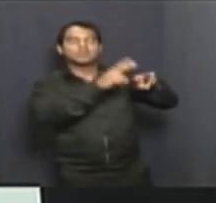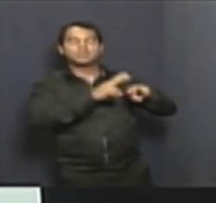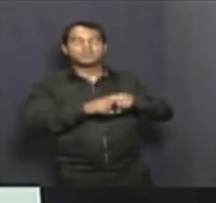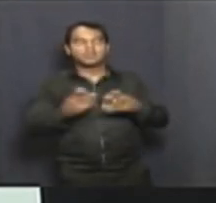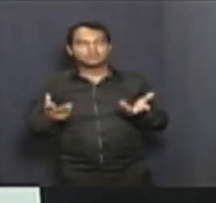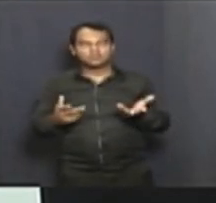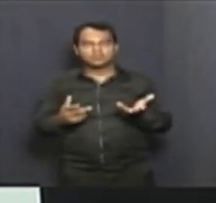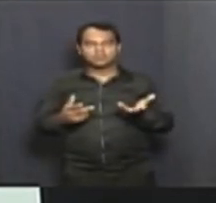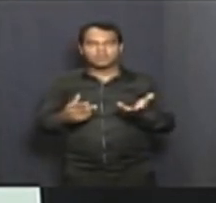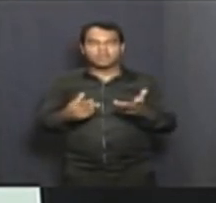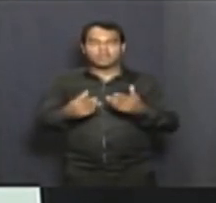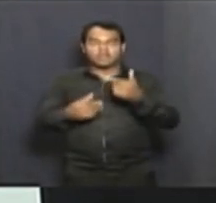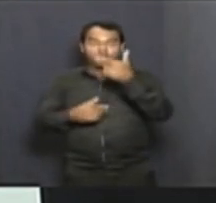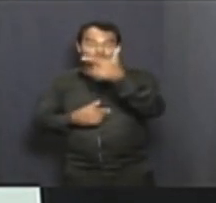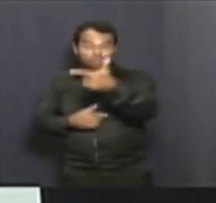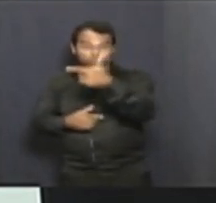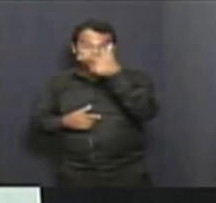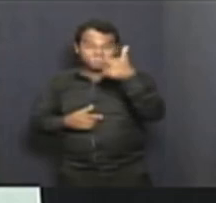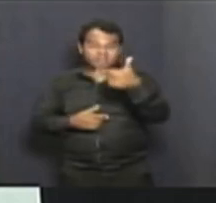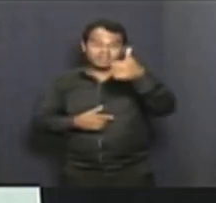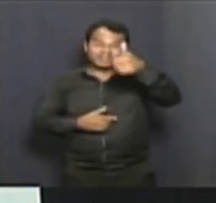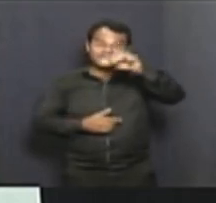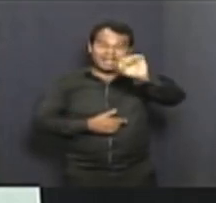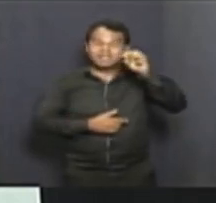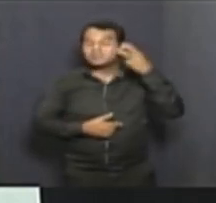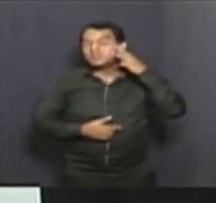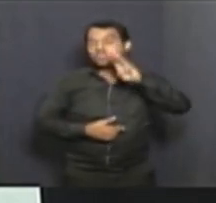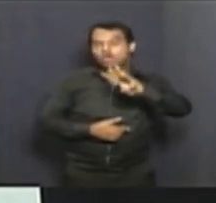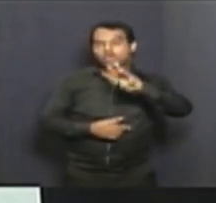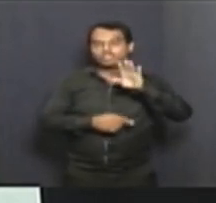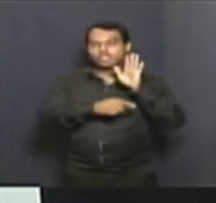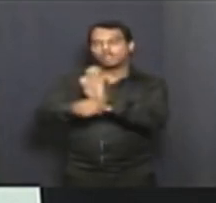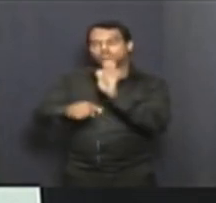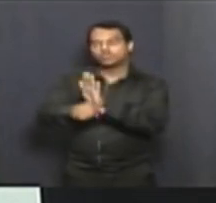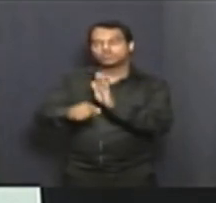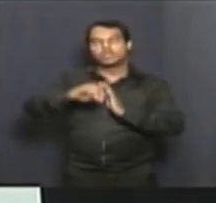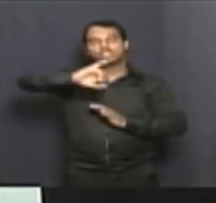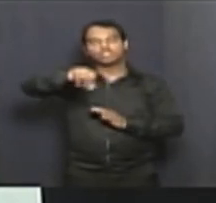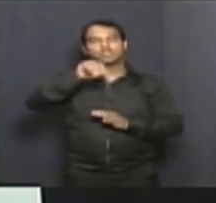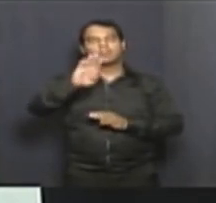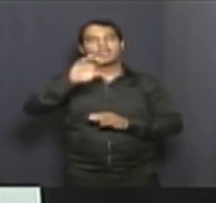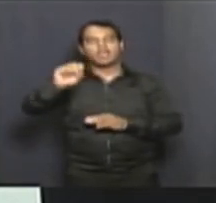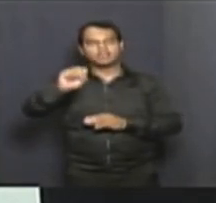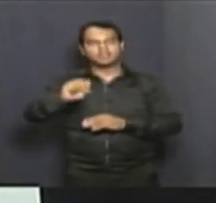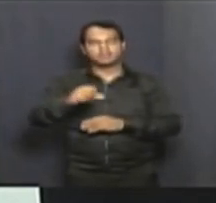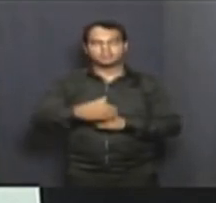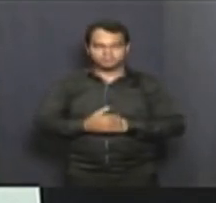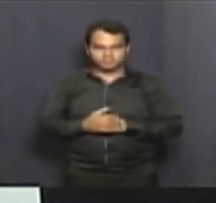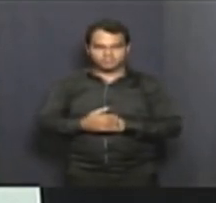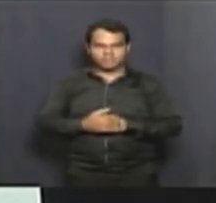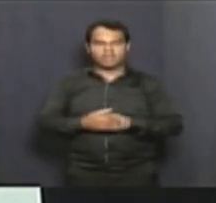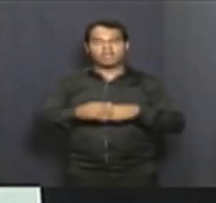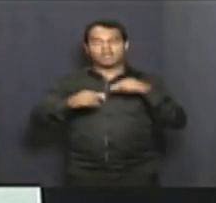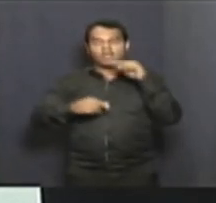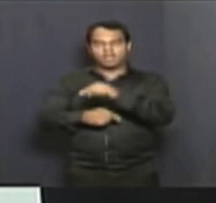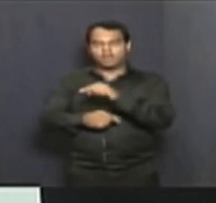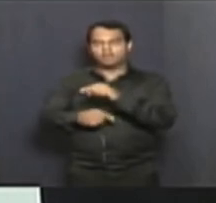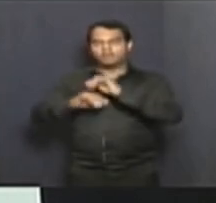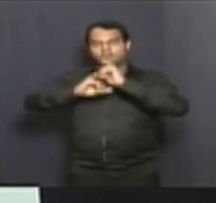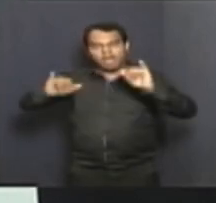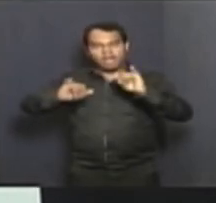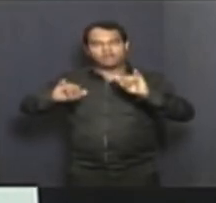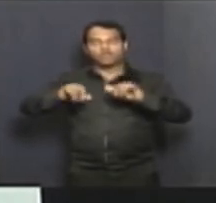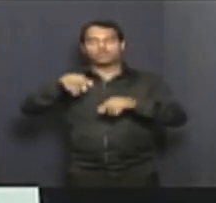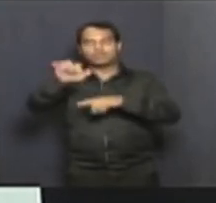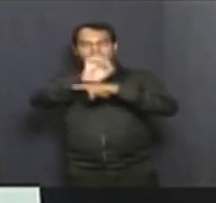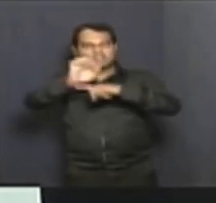foram 210 milhões de favorecimento ao jbs isso é vergonhoso e lahm e amando o estado